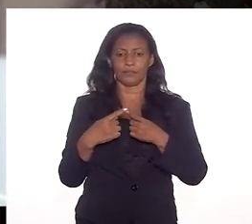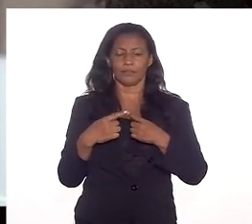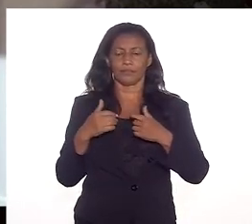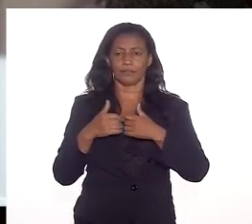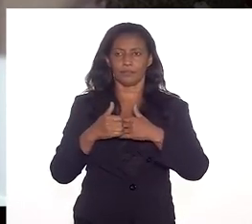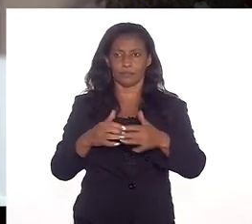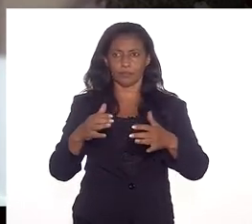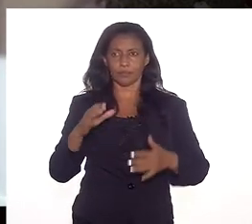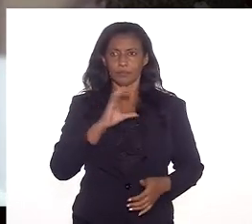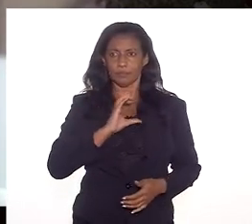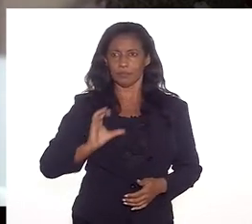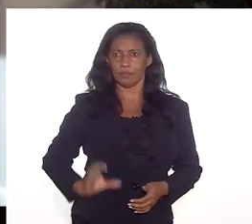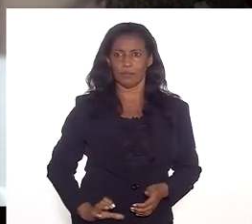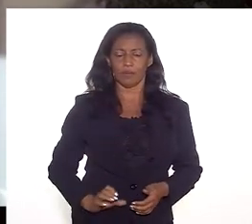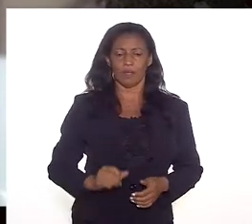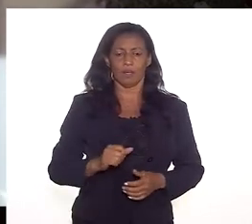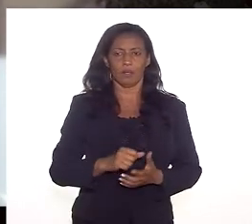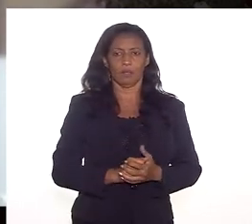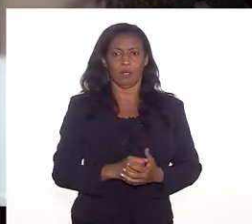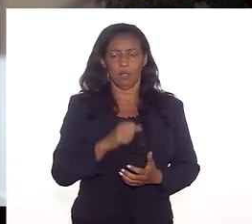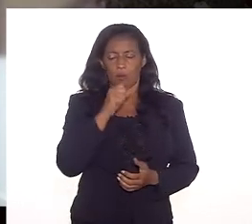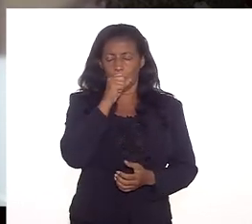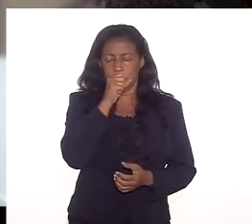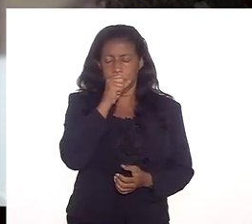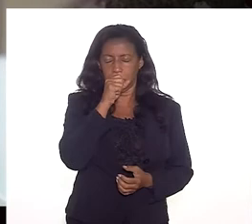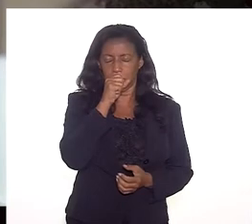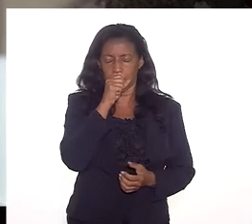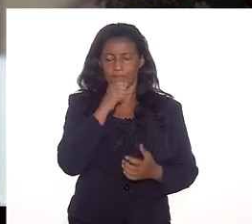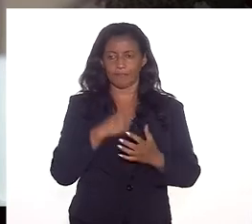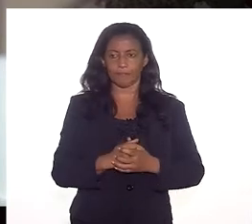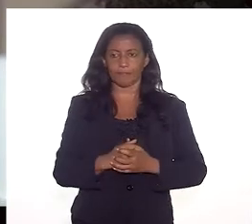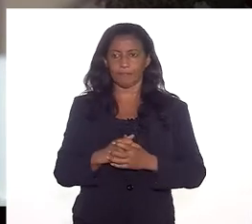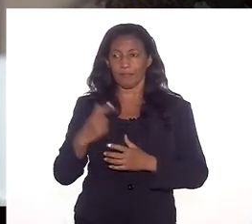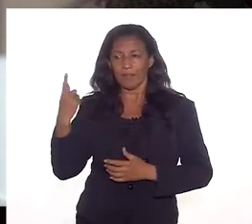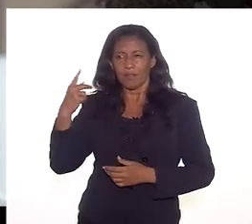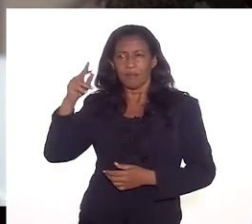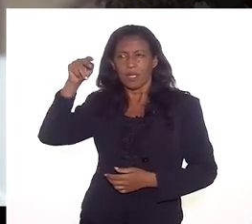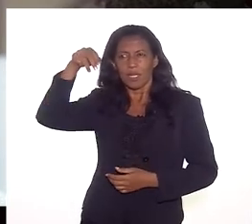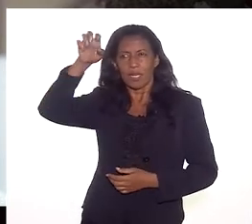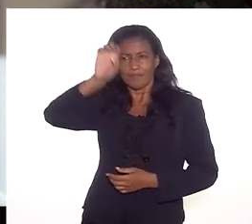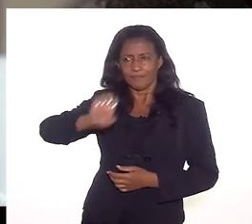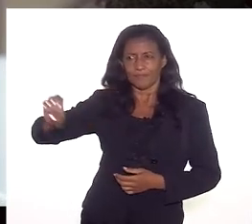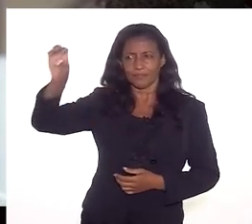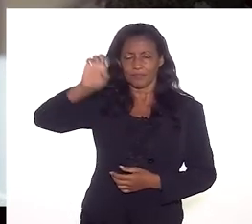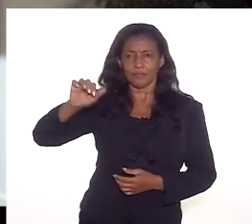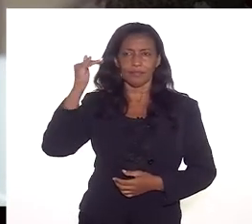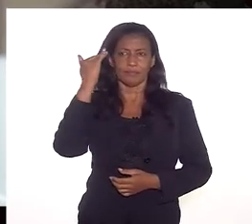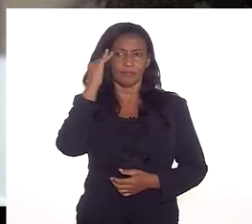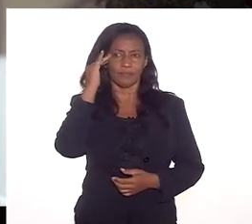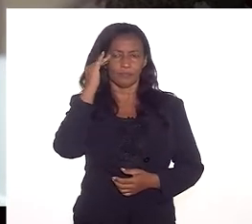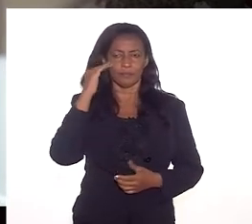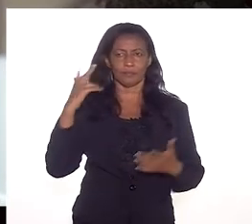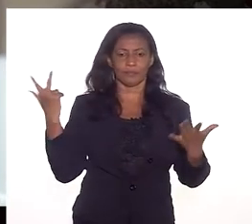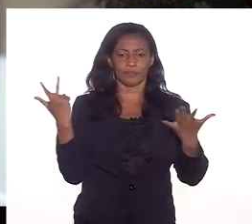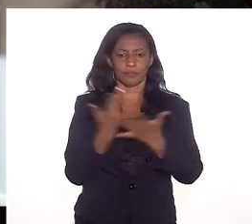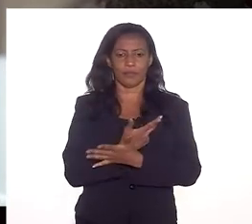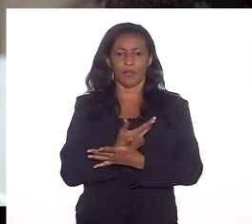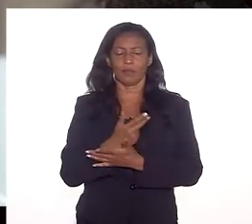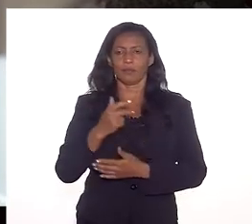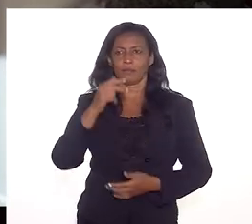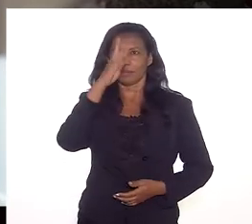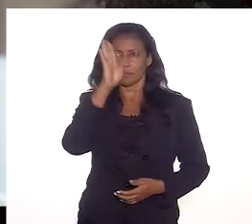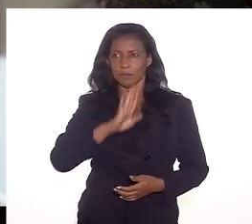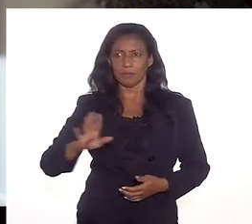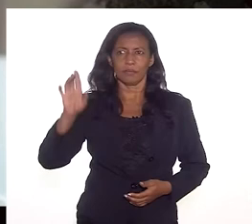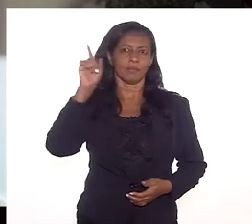China, posteriormente ela vai para a Europa, que tem uma taxa de natalidade baixa, a gente consegue compreender que quando os casos explodem no